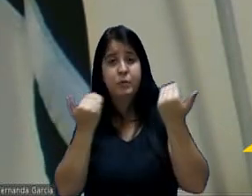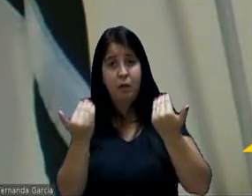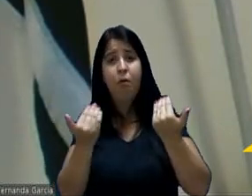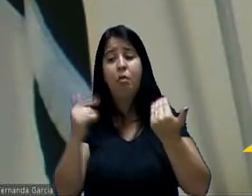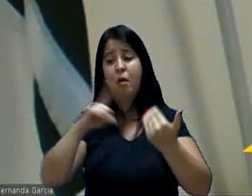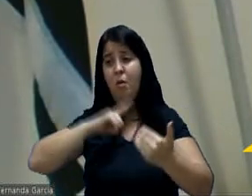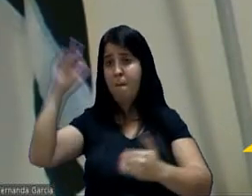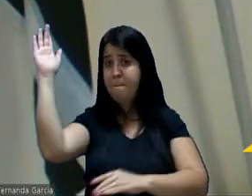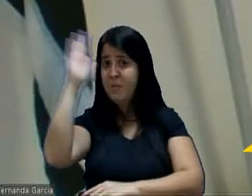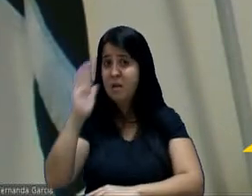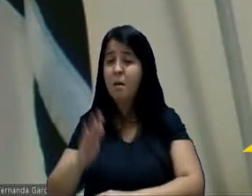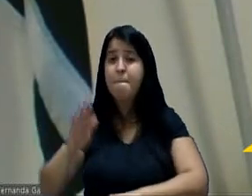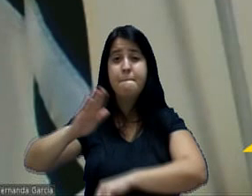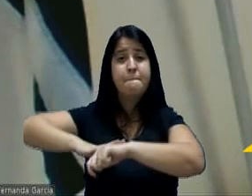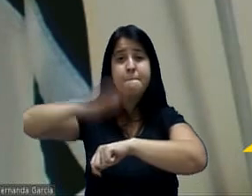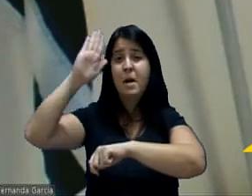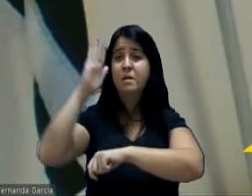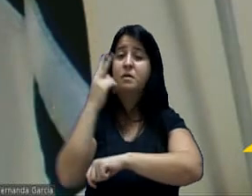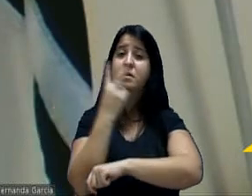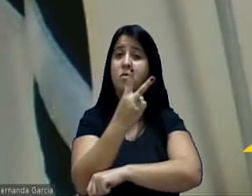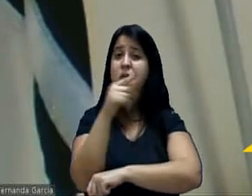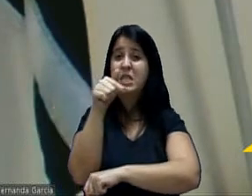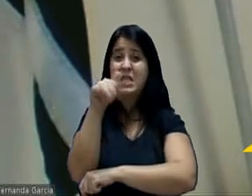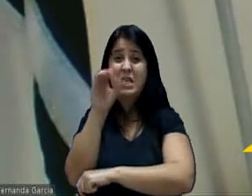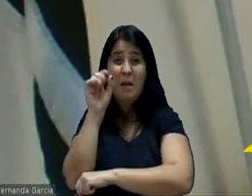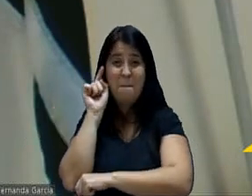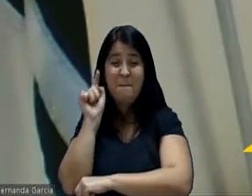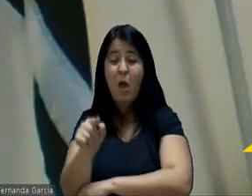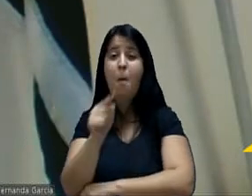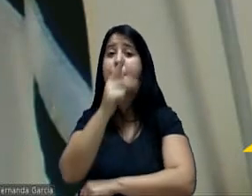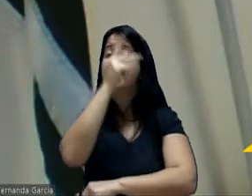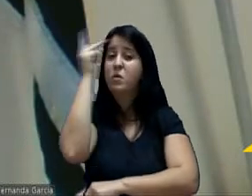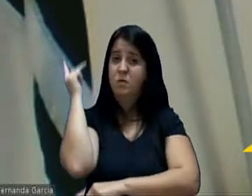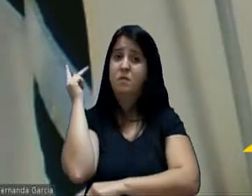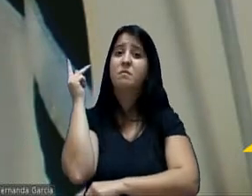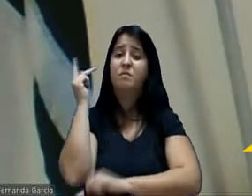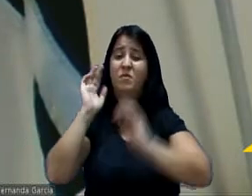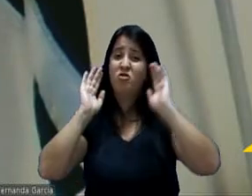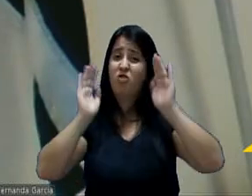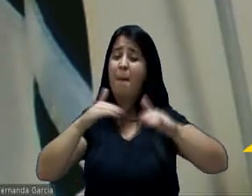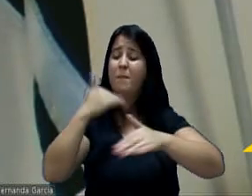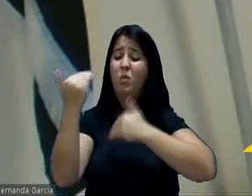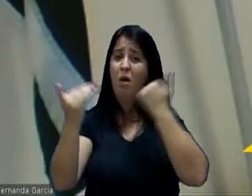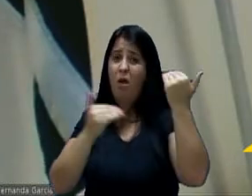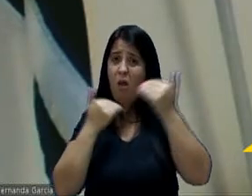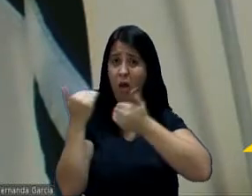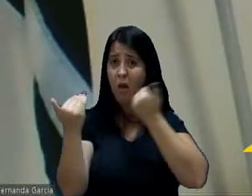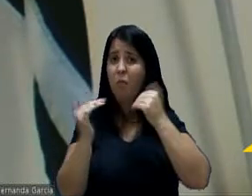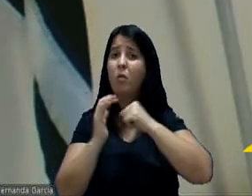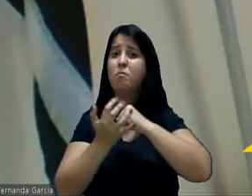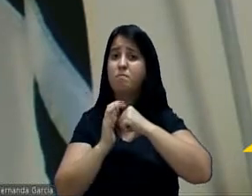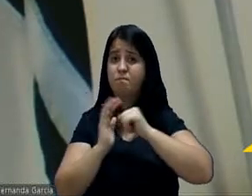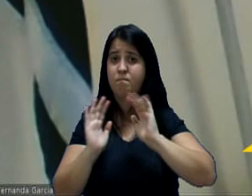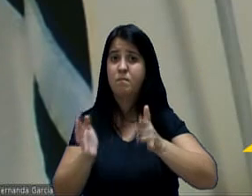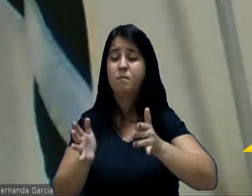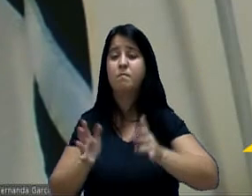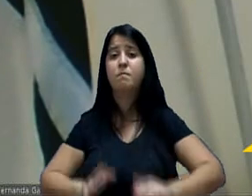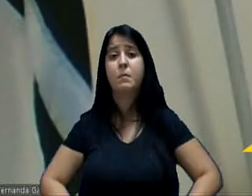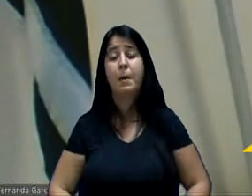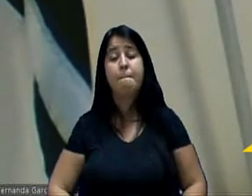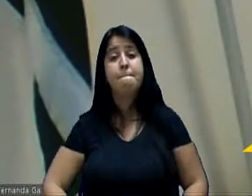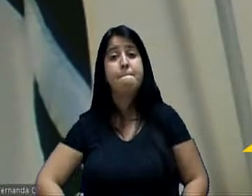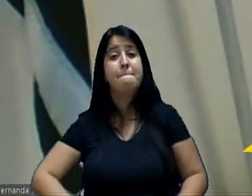no Brasil mais de 270 mil pessoas que já morreram em virtude dessa doença,